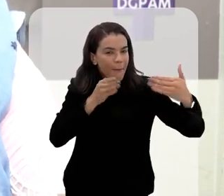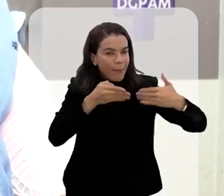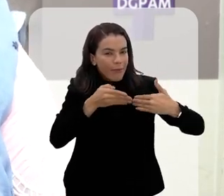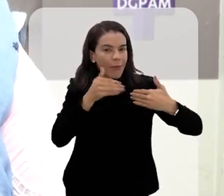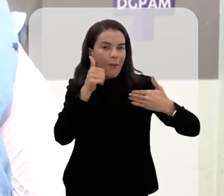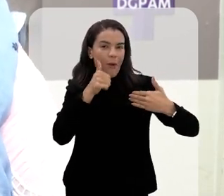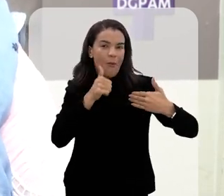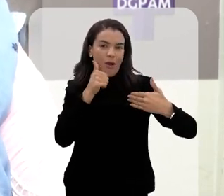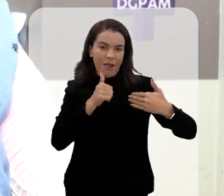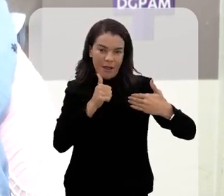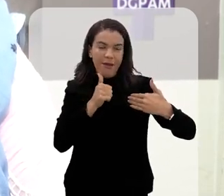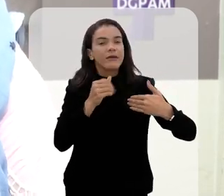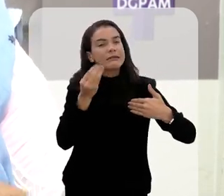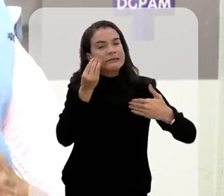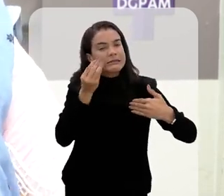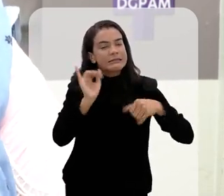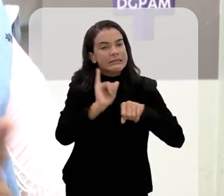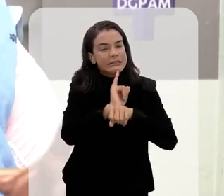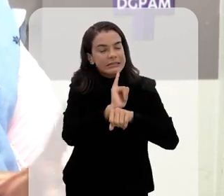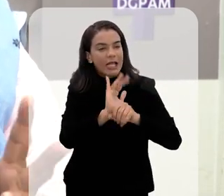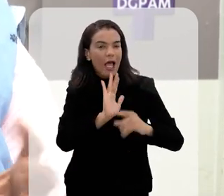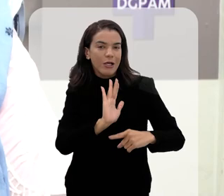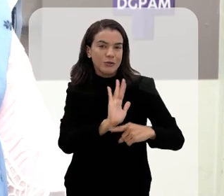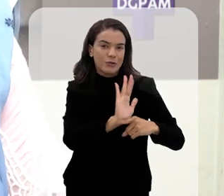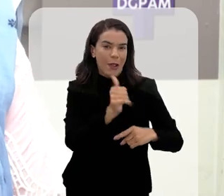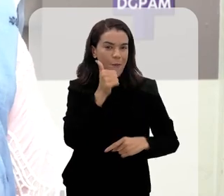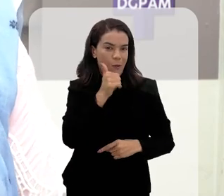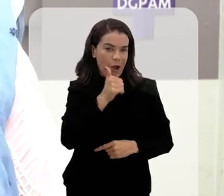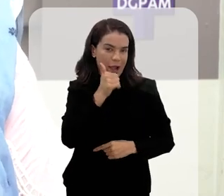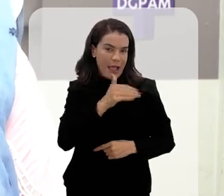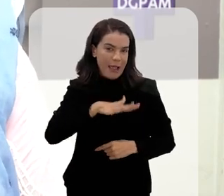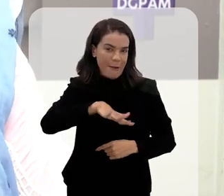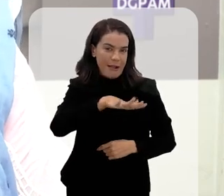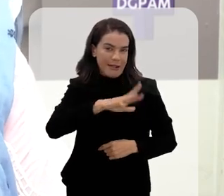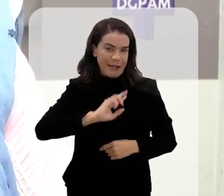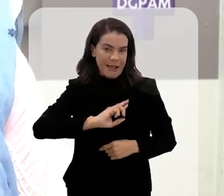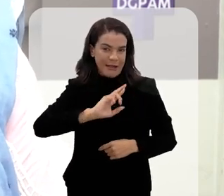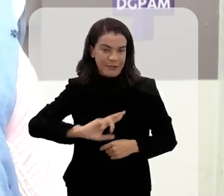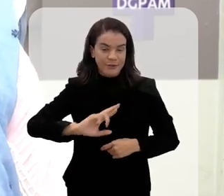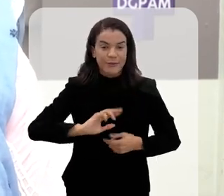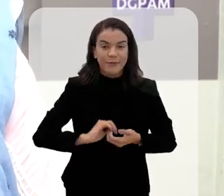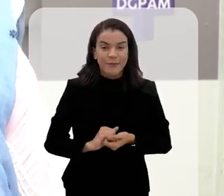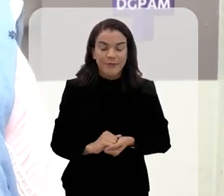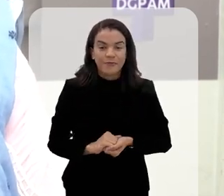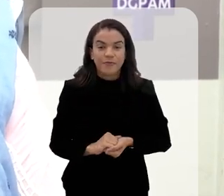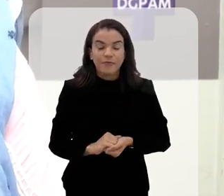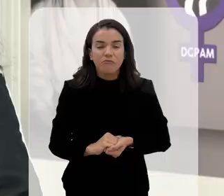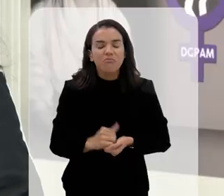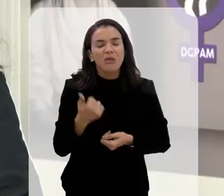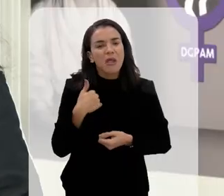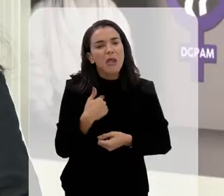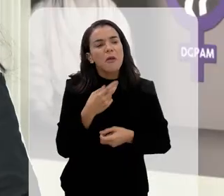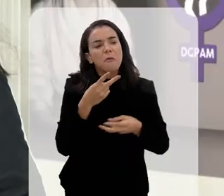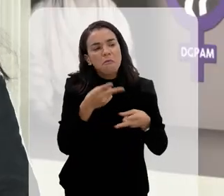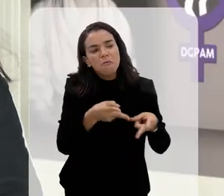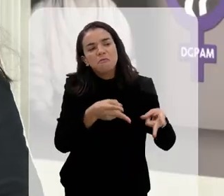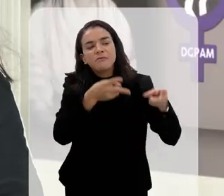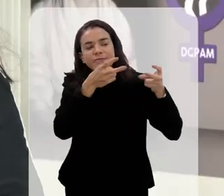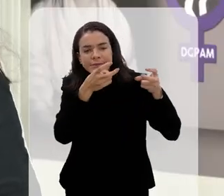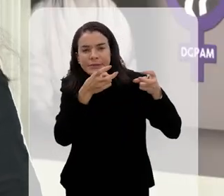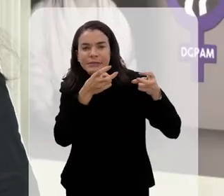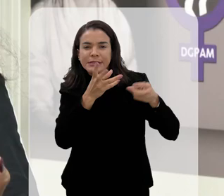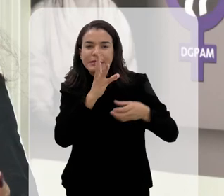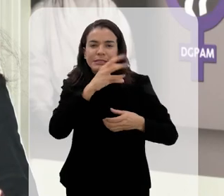conversar de alguns problemas e tentar ajudar essas devotas que tiverem com esse tipo de problema. Eu